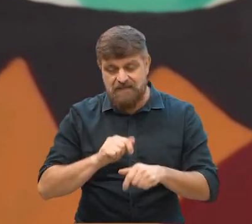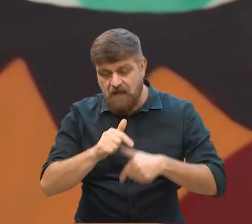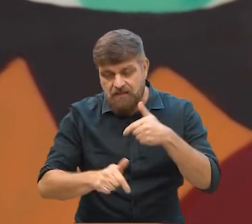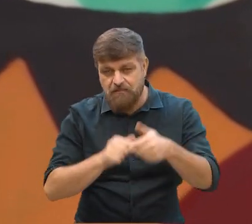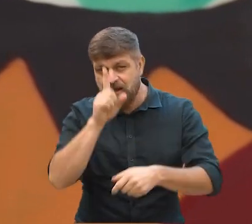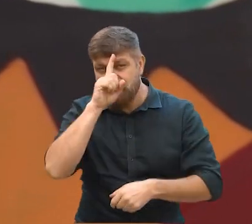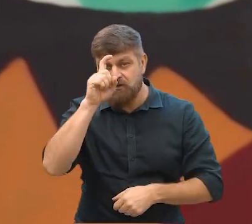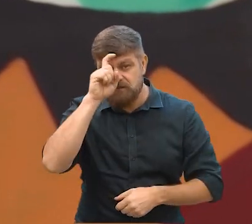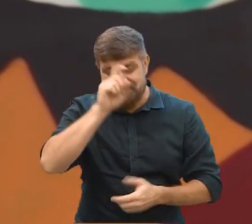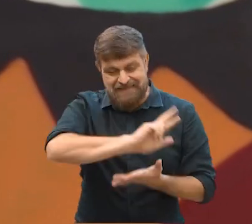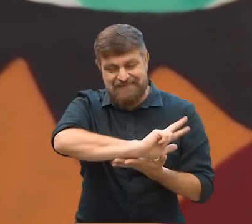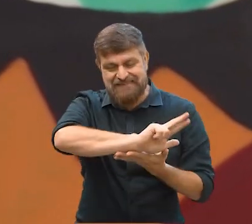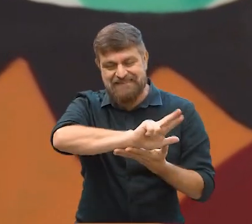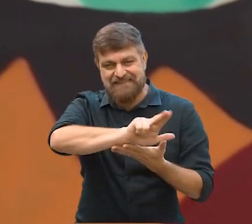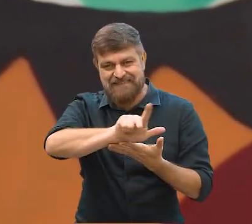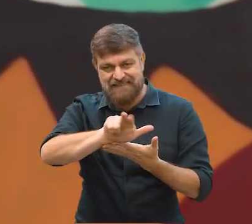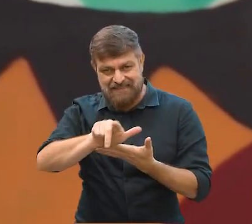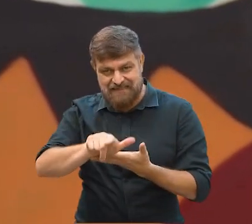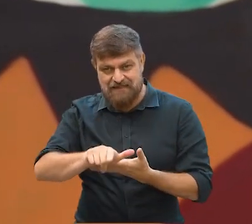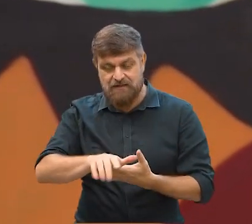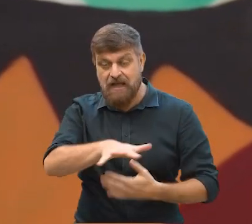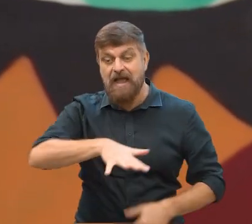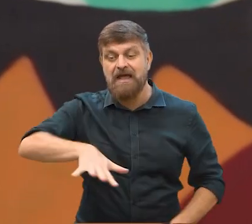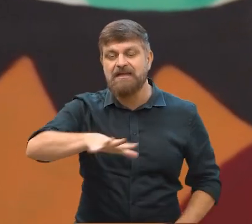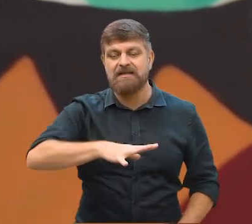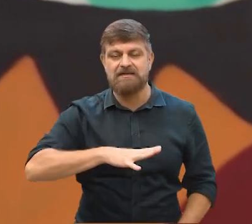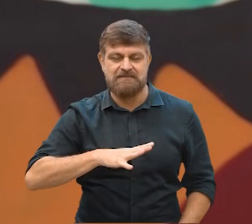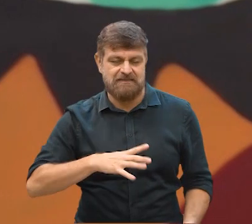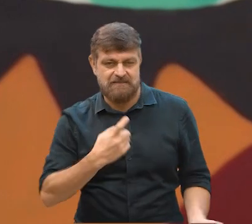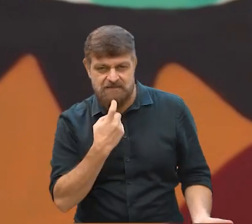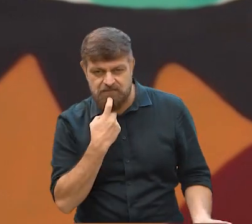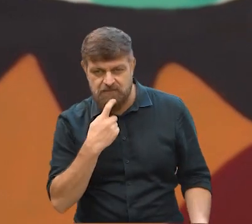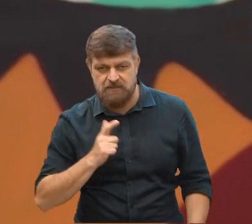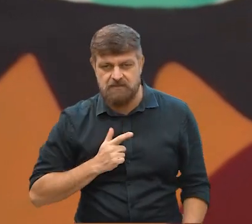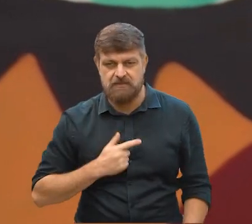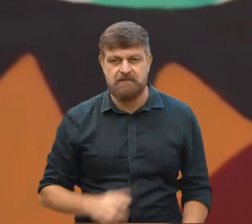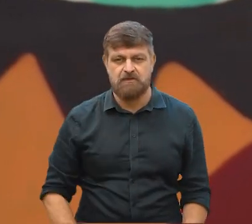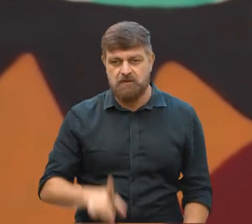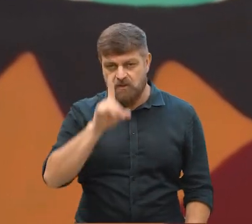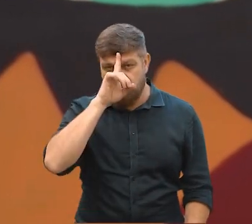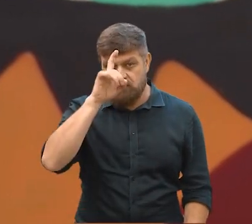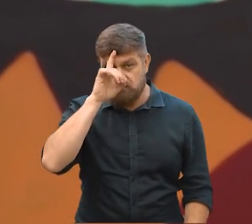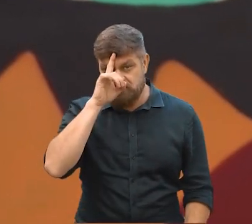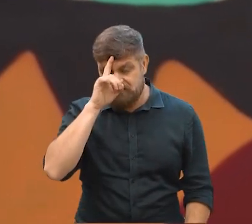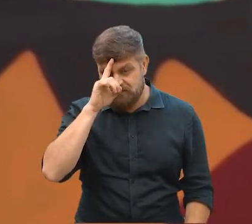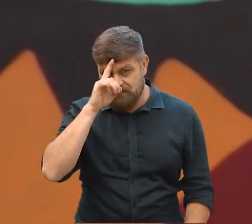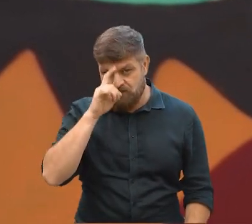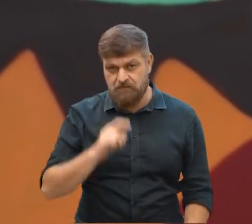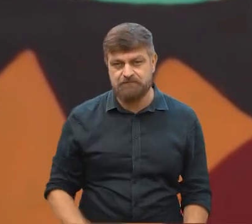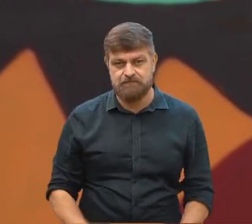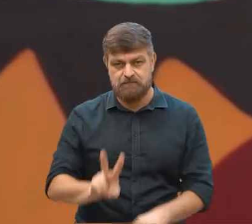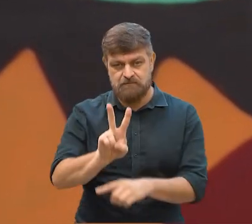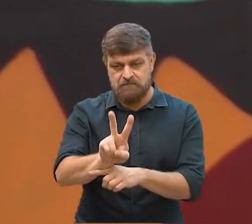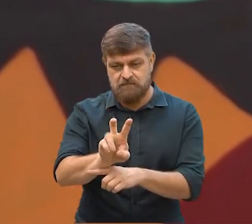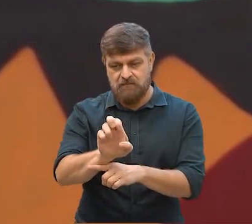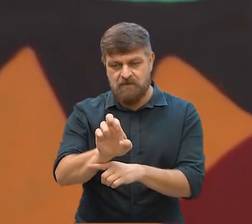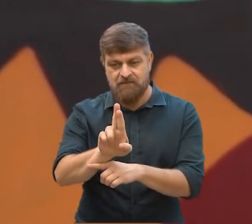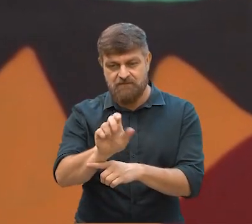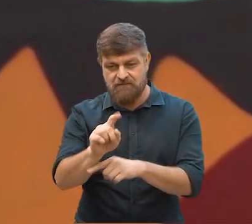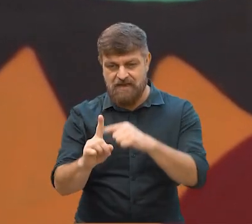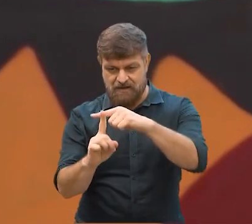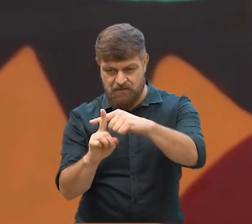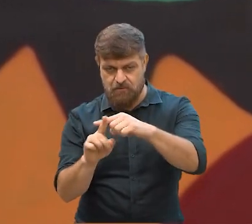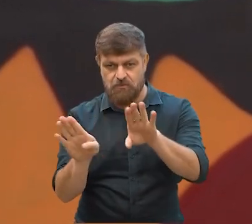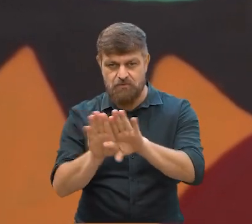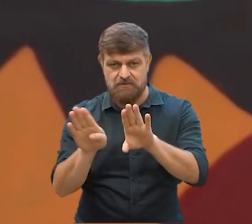diferentes hospitais e clínicas de Campinas. Então a gente está presente no Hospital Veracruz, no Hospital Santa Teresa e